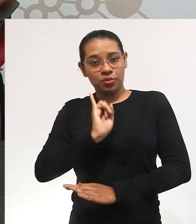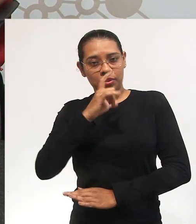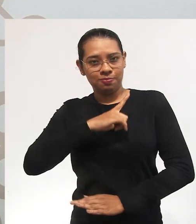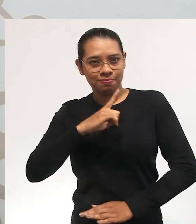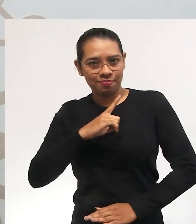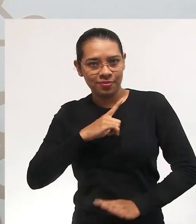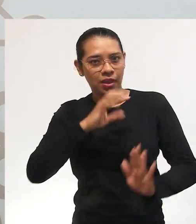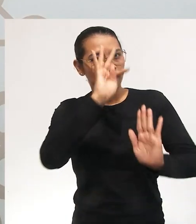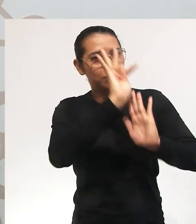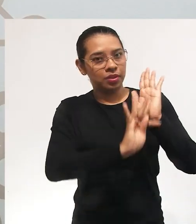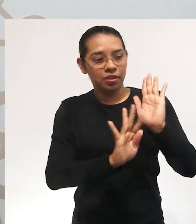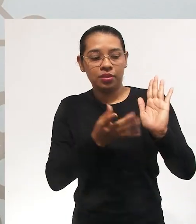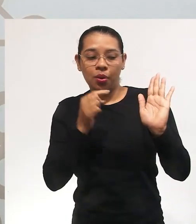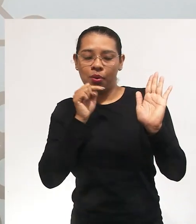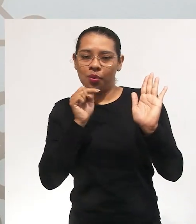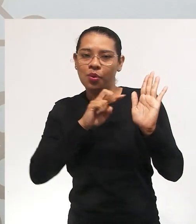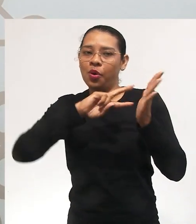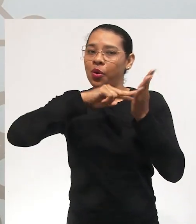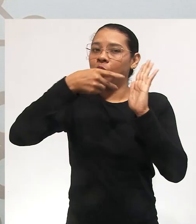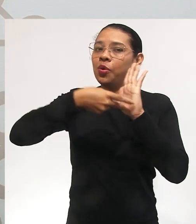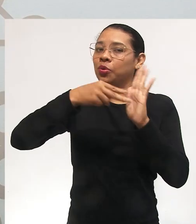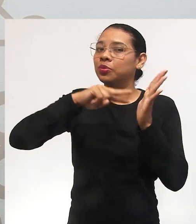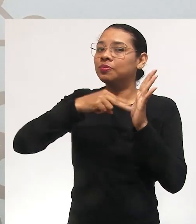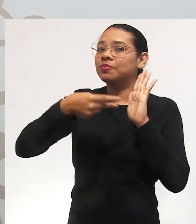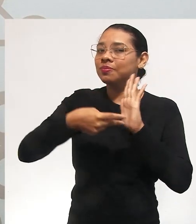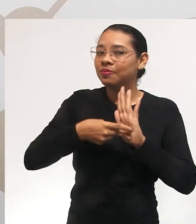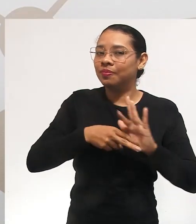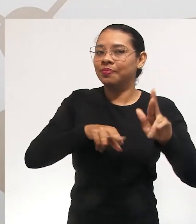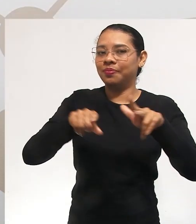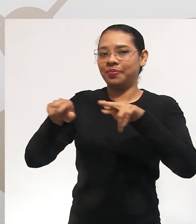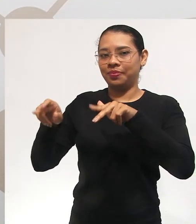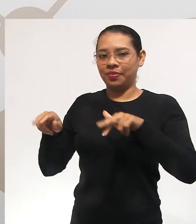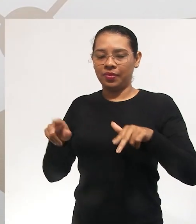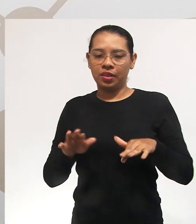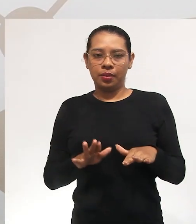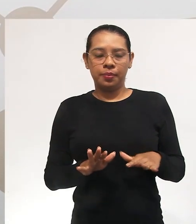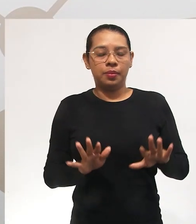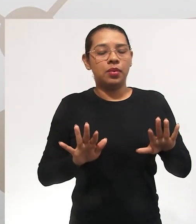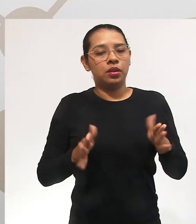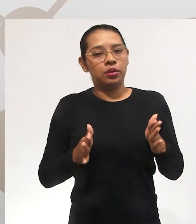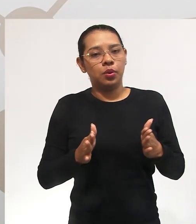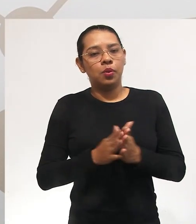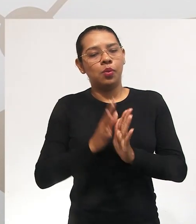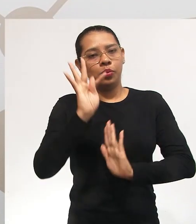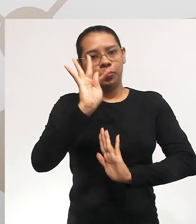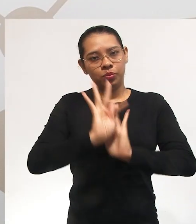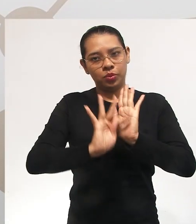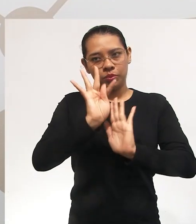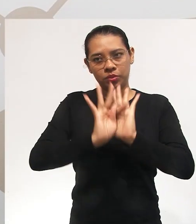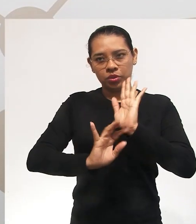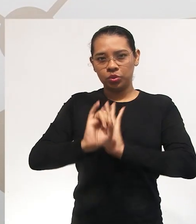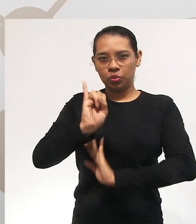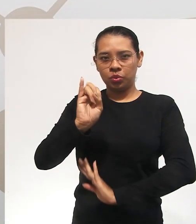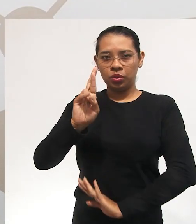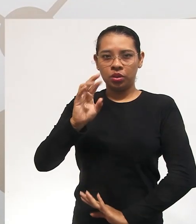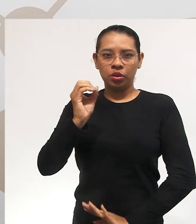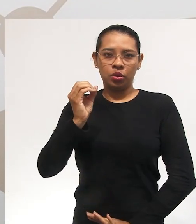se tem isso, então não é bem aquilo que está escrito ali. O texto irônico, irônico. ele é muito